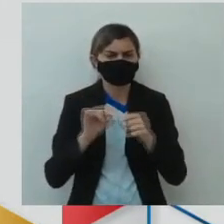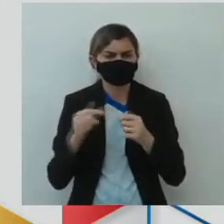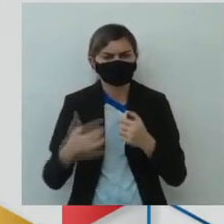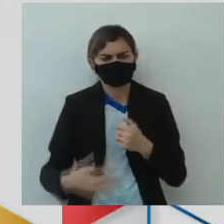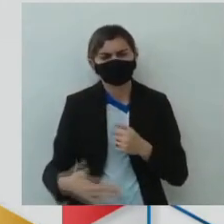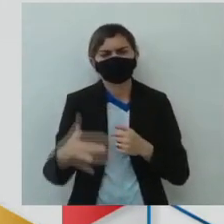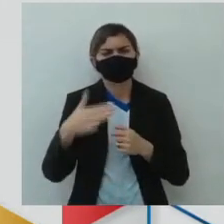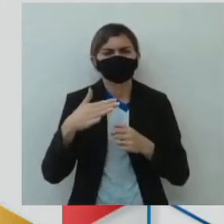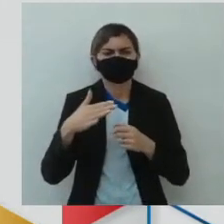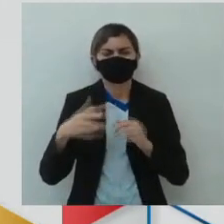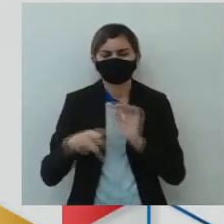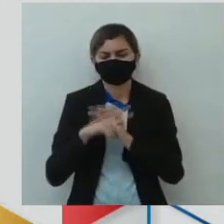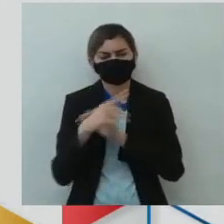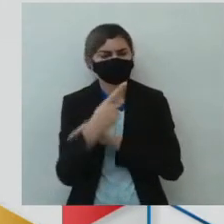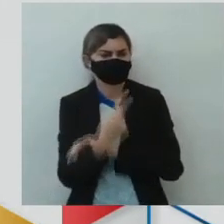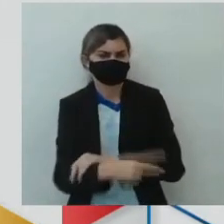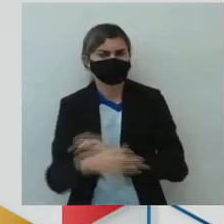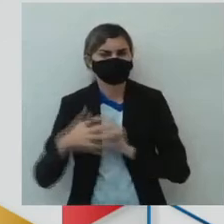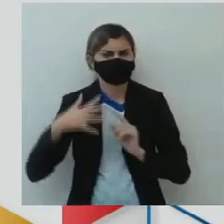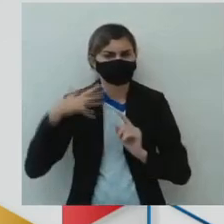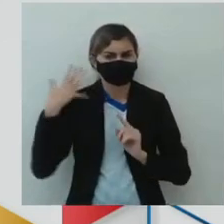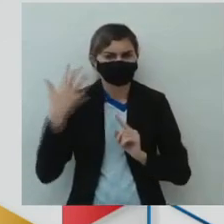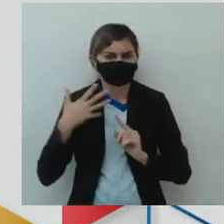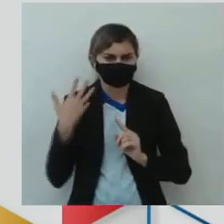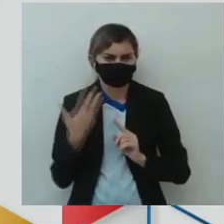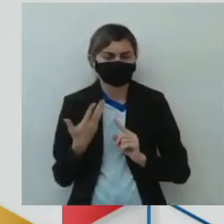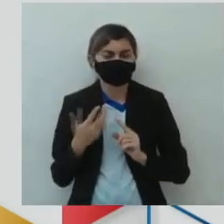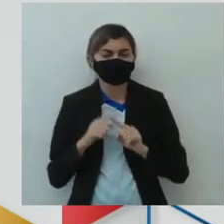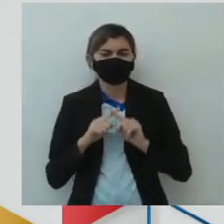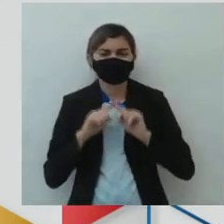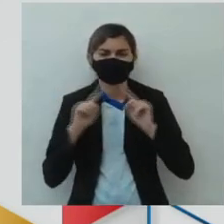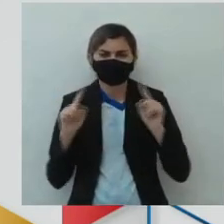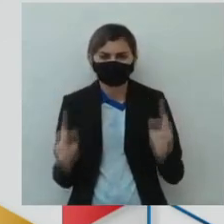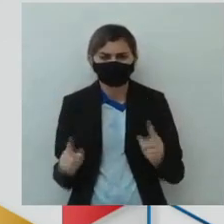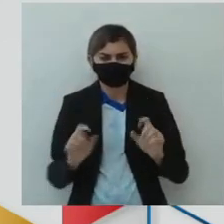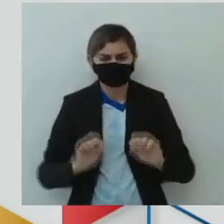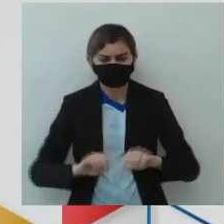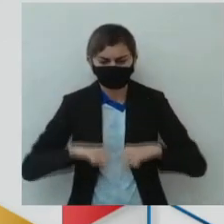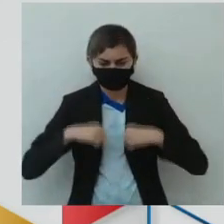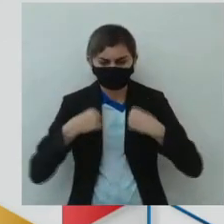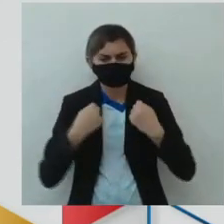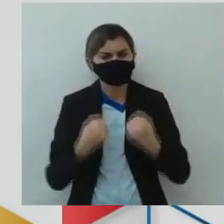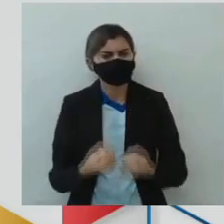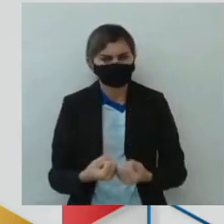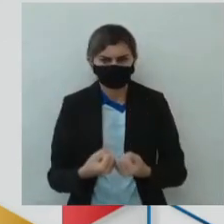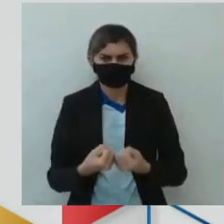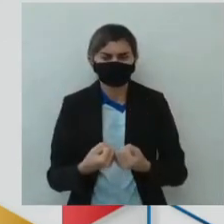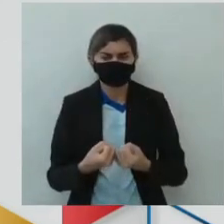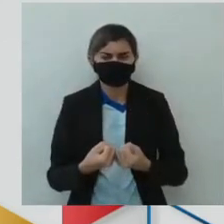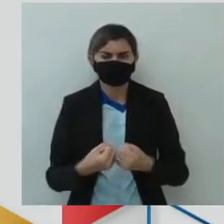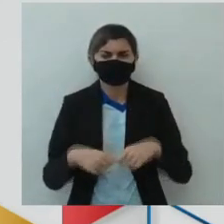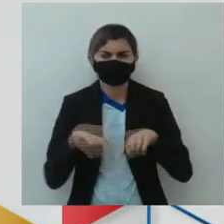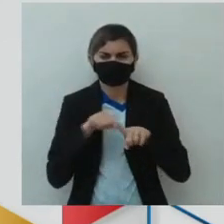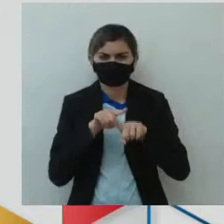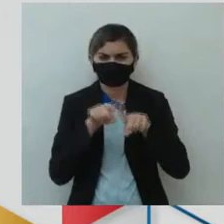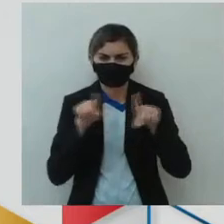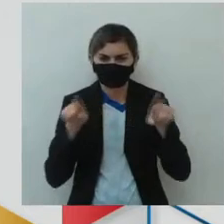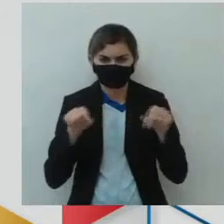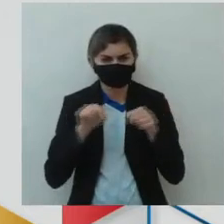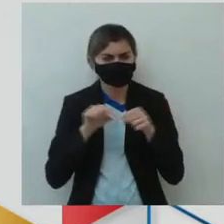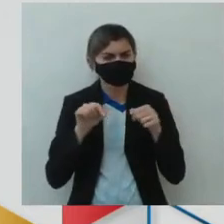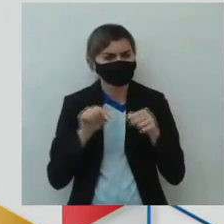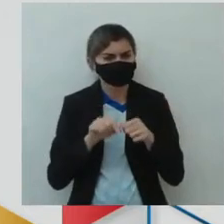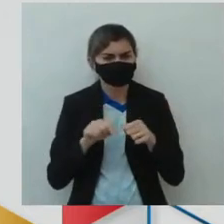né vai ser parte do discurso mas o esforço e que você